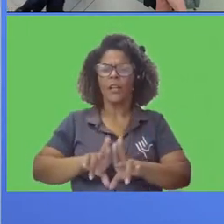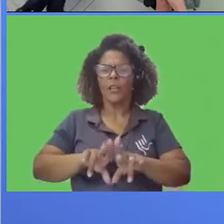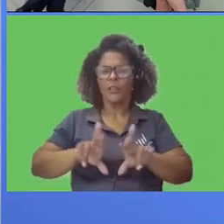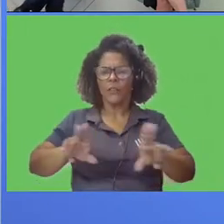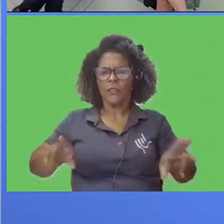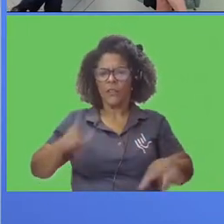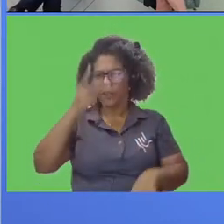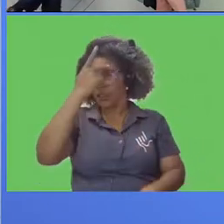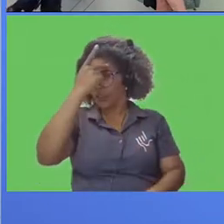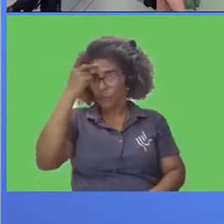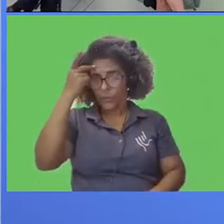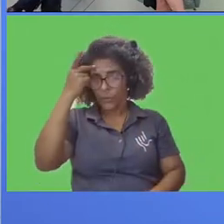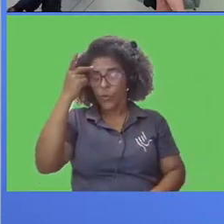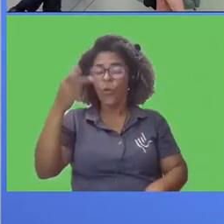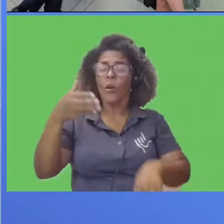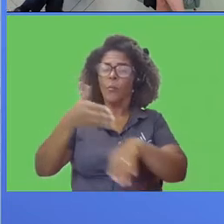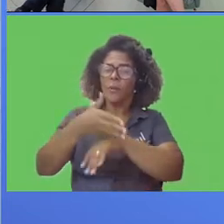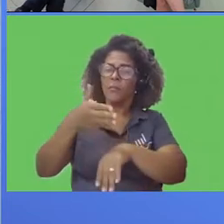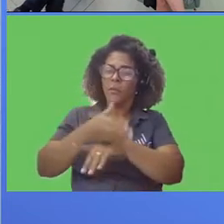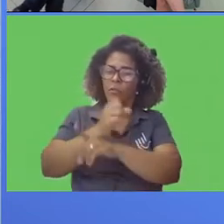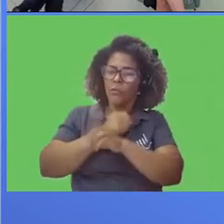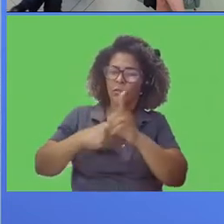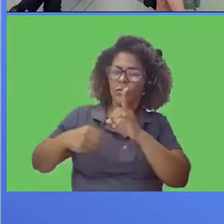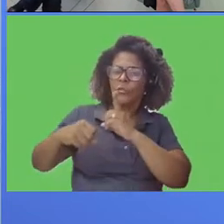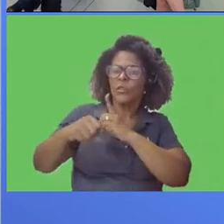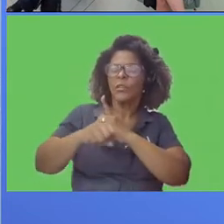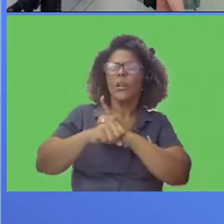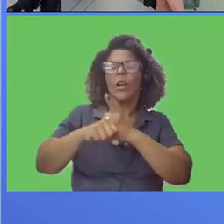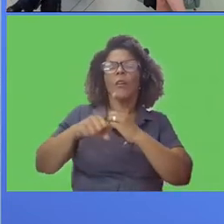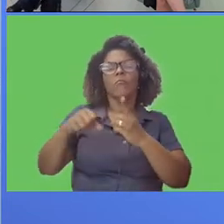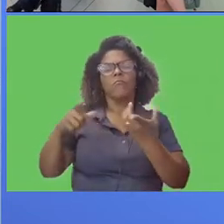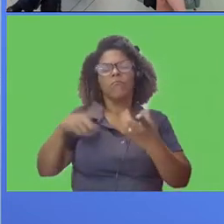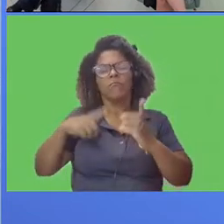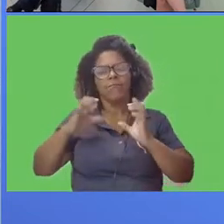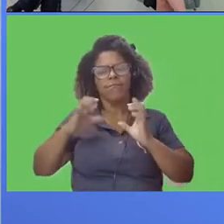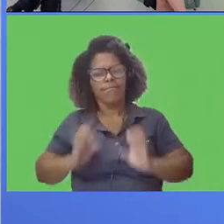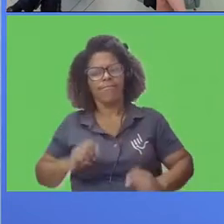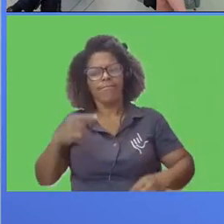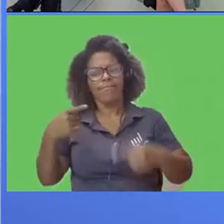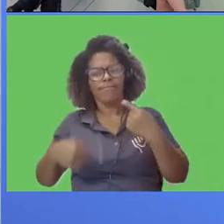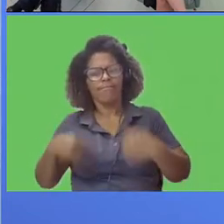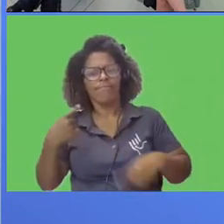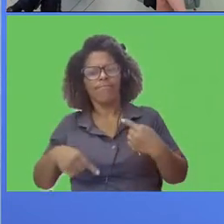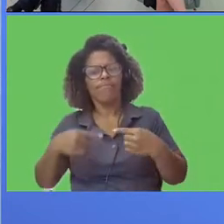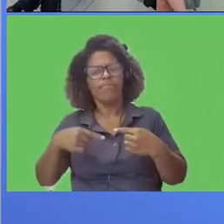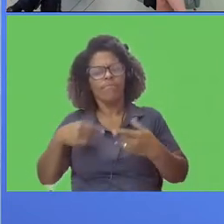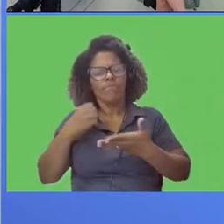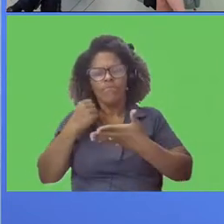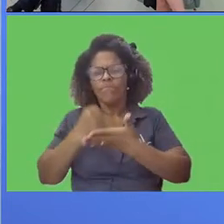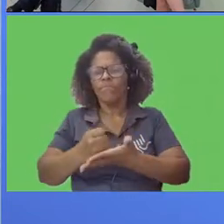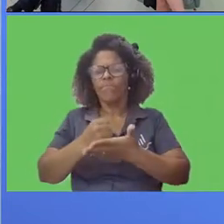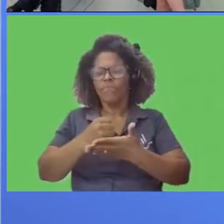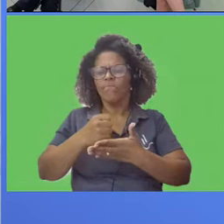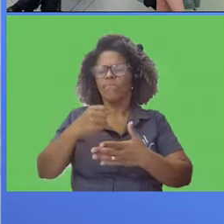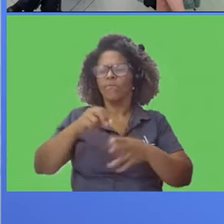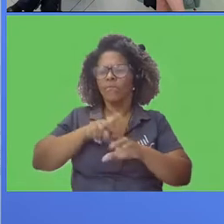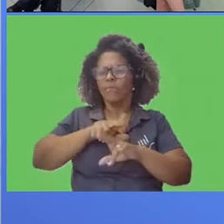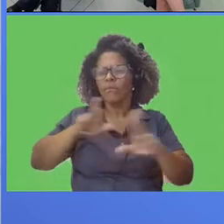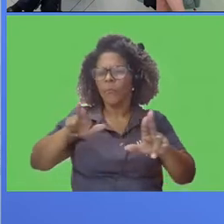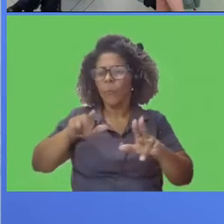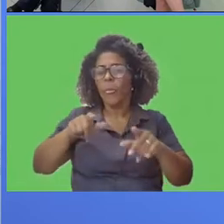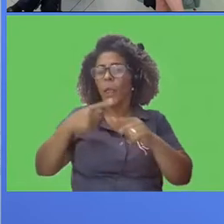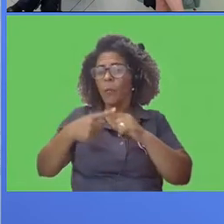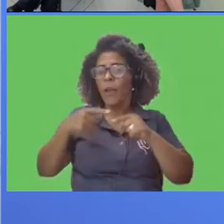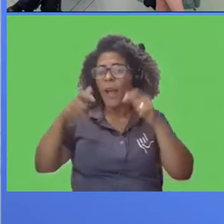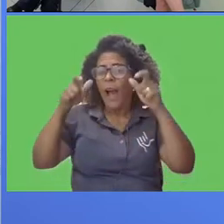muito a participação social como esse horizonte ético, político, de convivência na diversidade, que é aonde nós